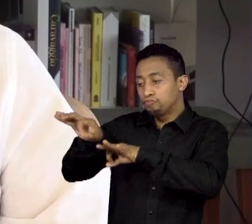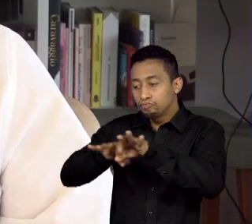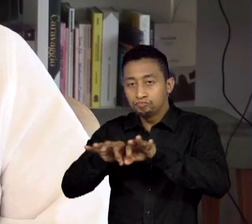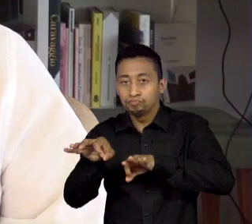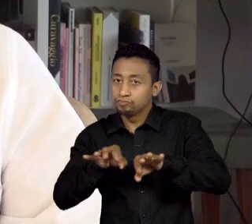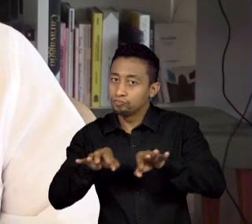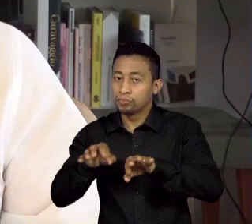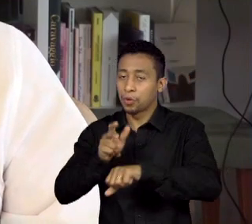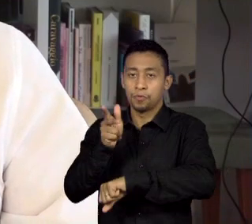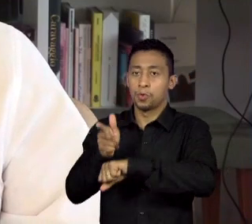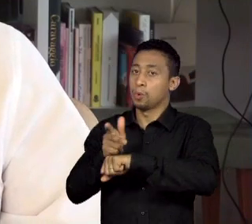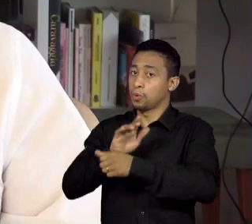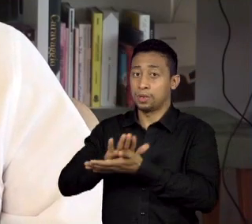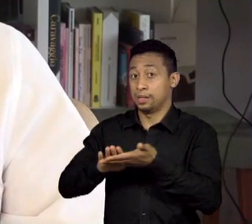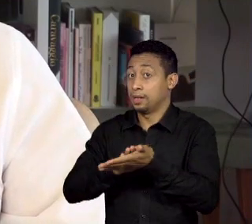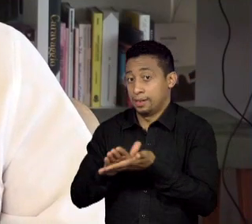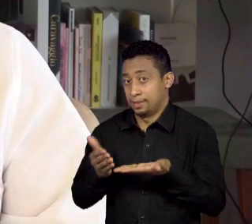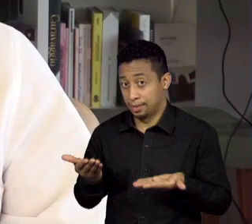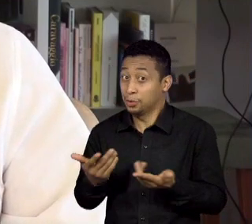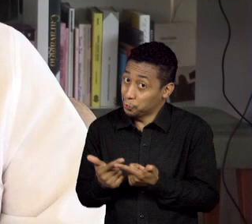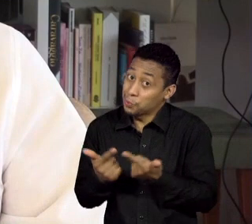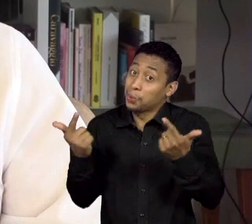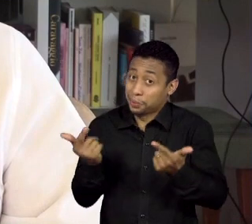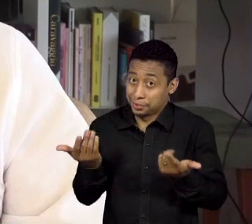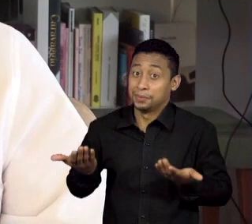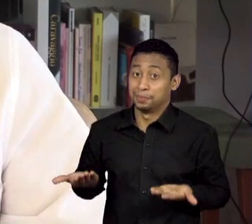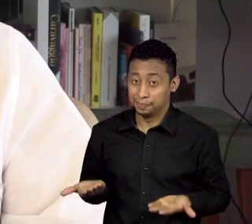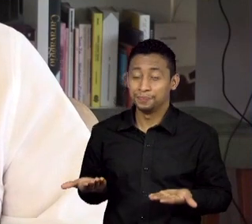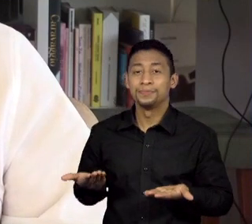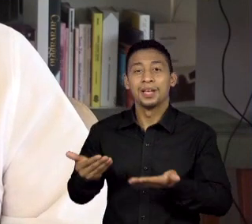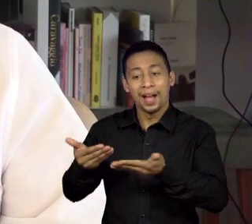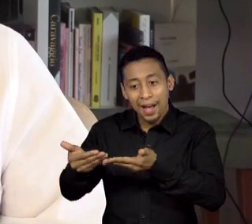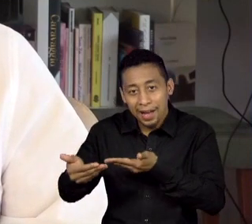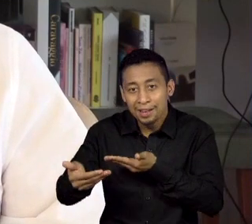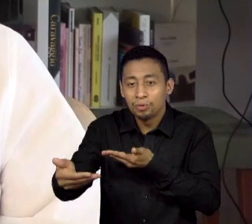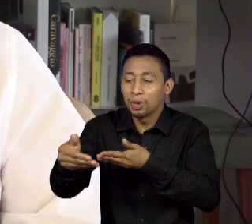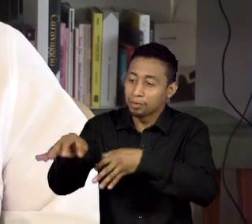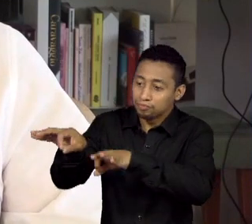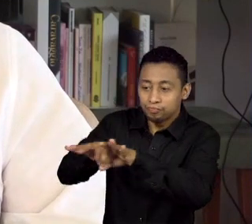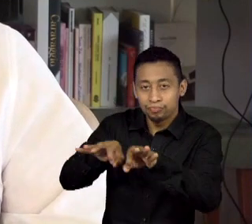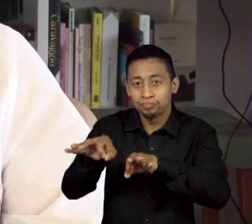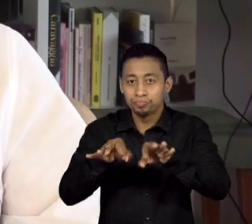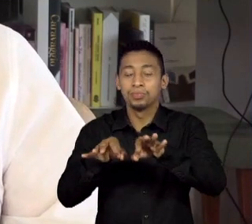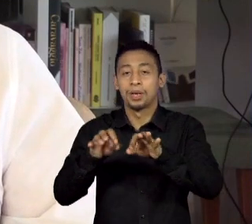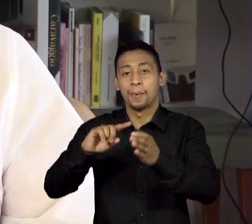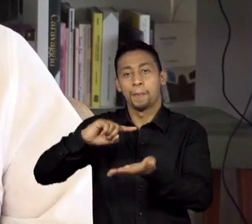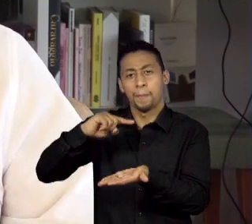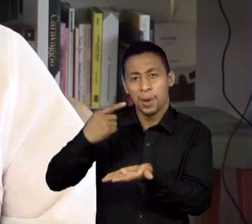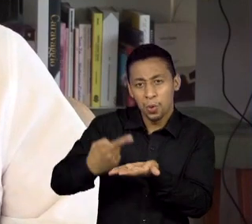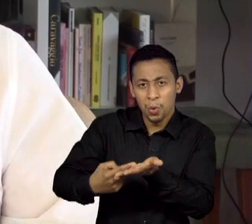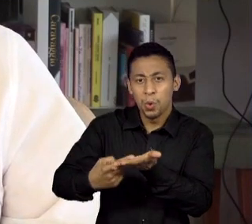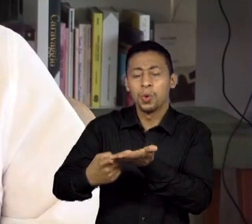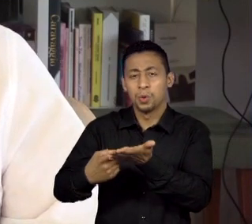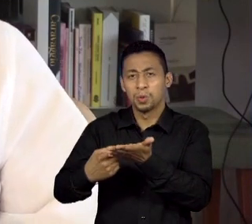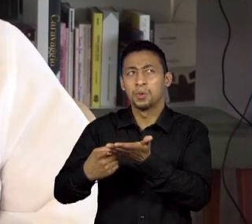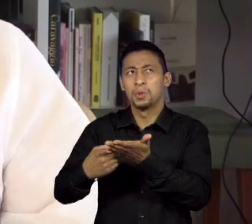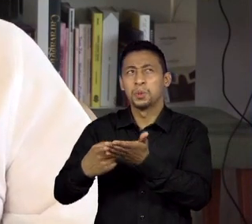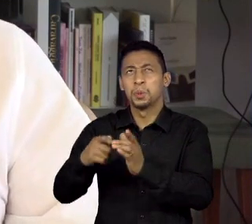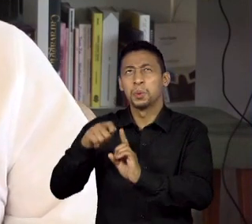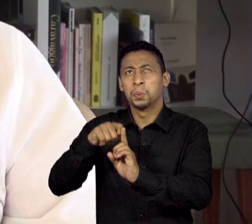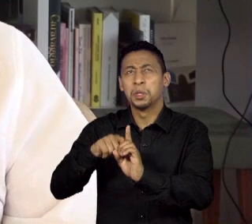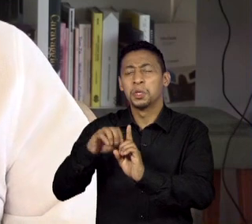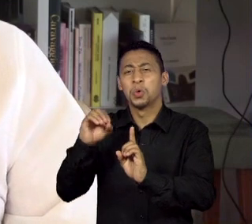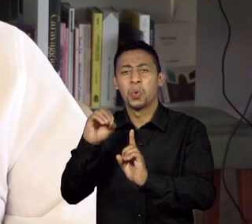por sorte. E agora a gente está nesse suspenso do dia a dia, mas a filmagem está marcada para o início da filmagem para